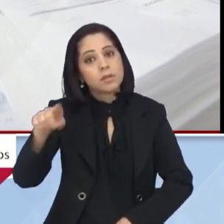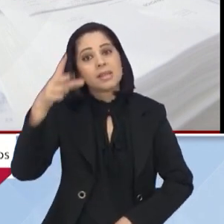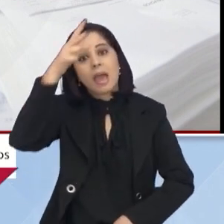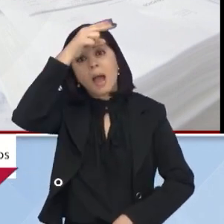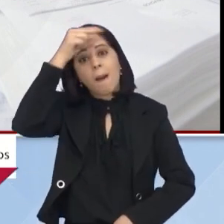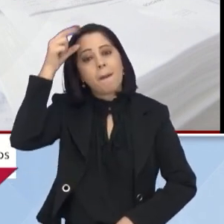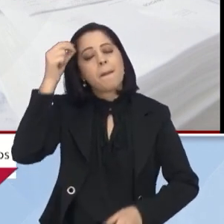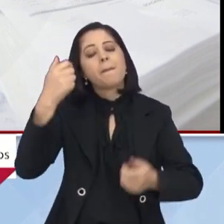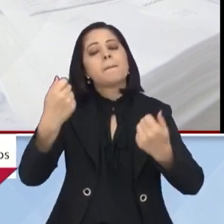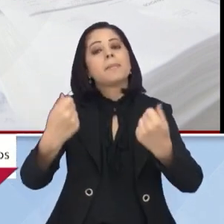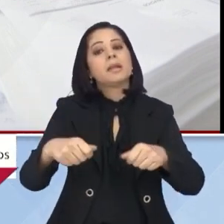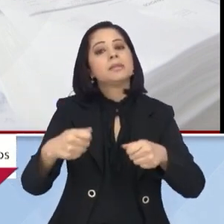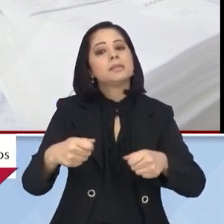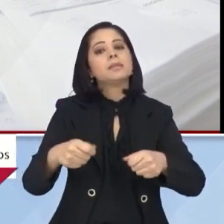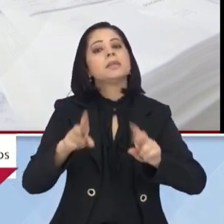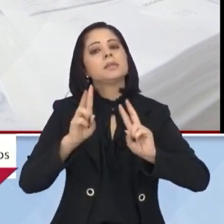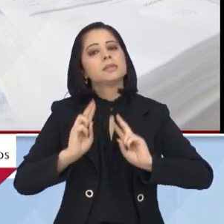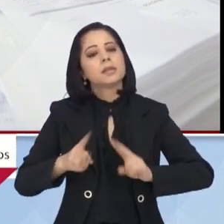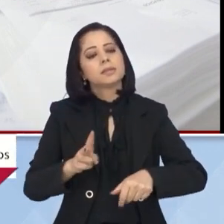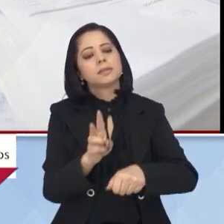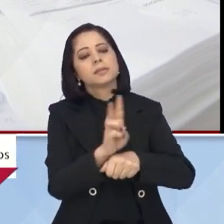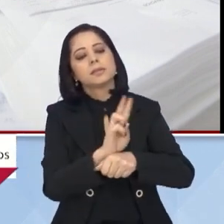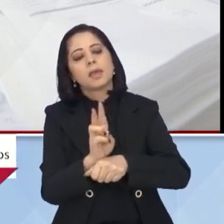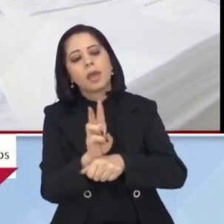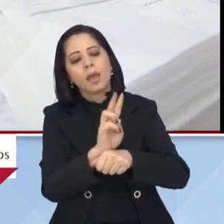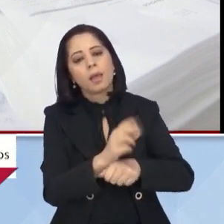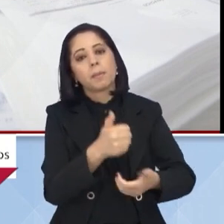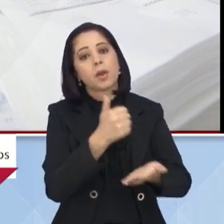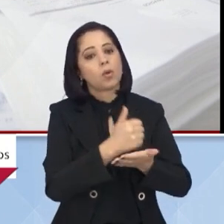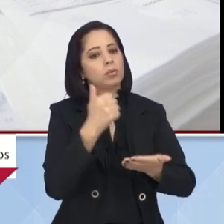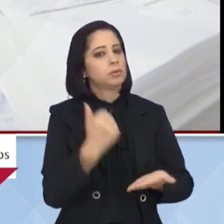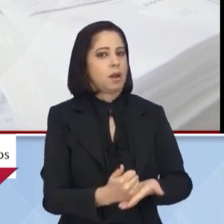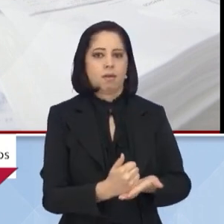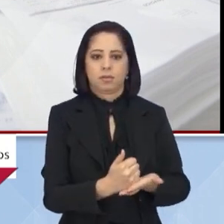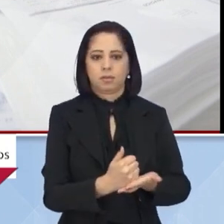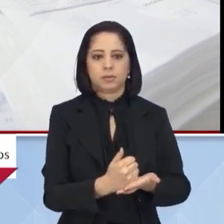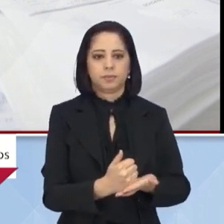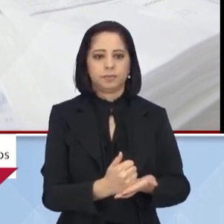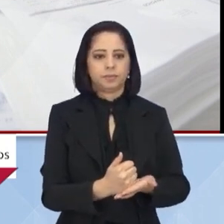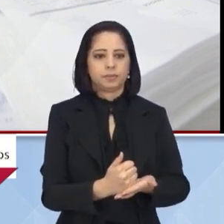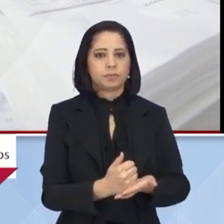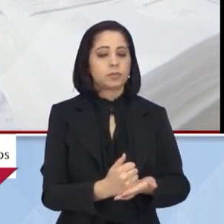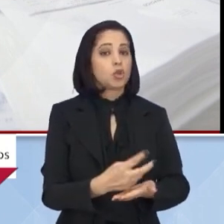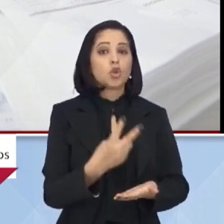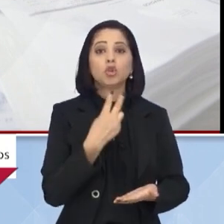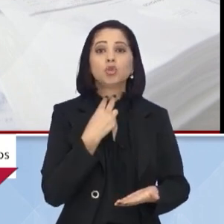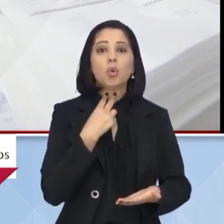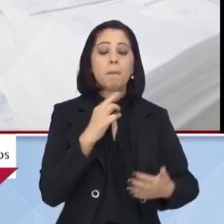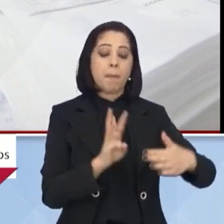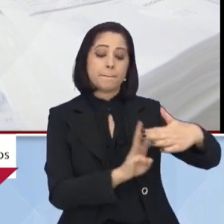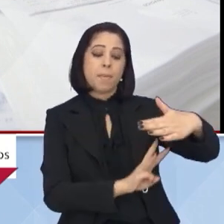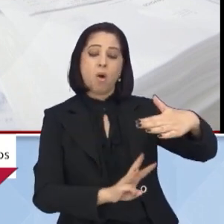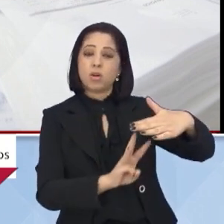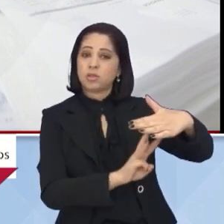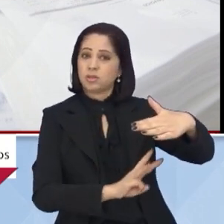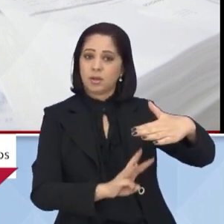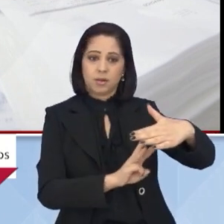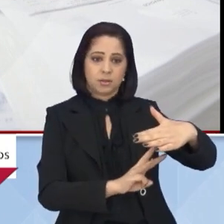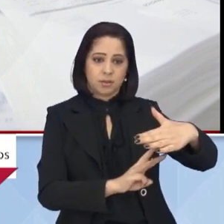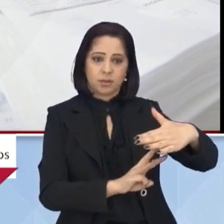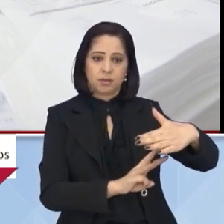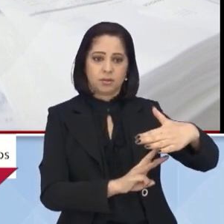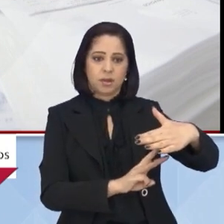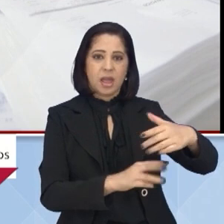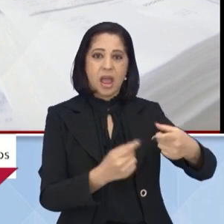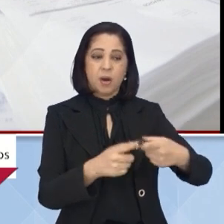precisam acompanhar a execução desses contratos não basta terceirizar pra organização social Ela tem